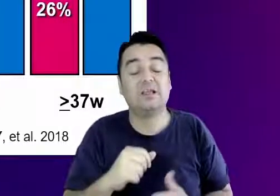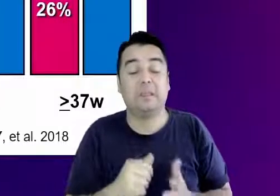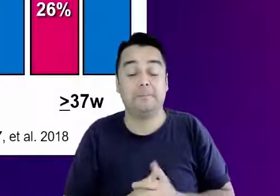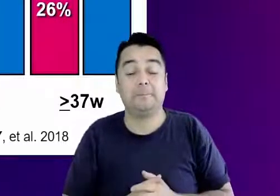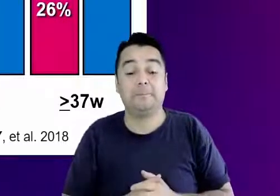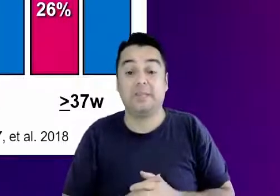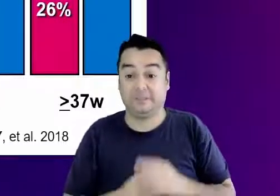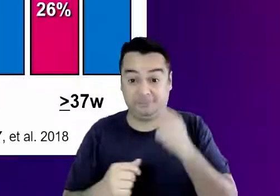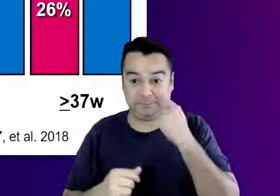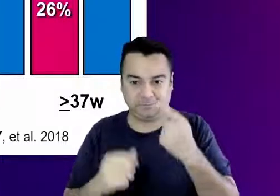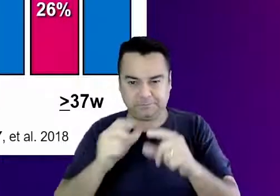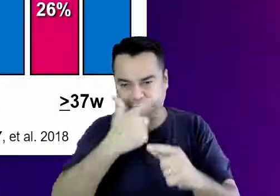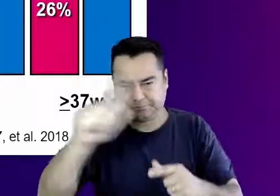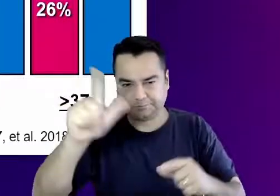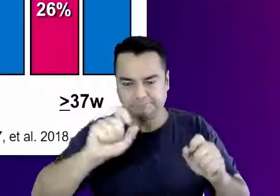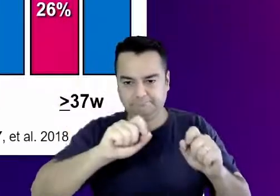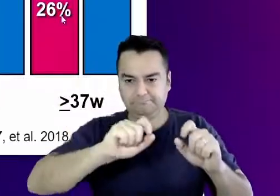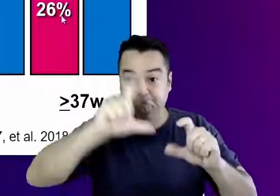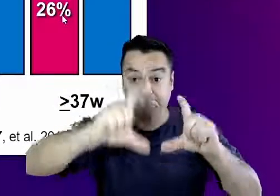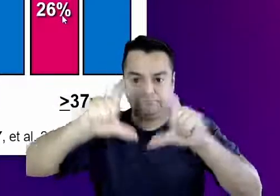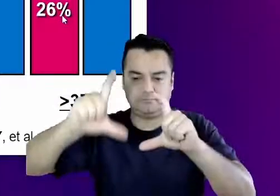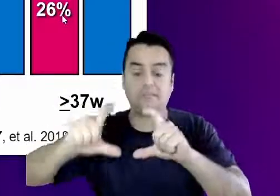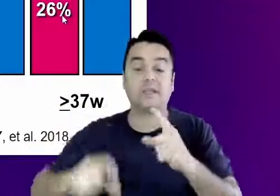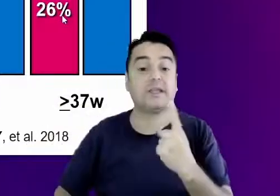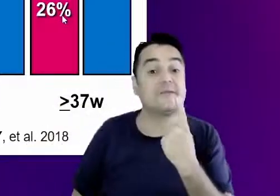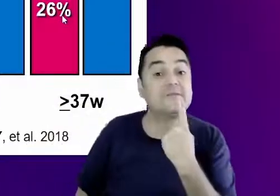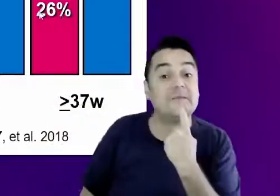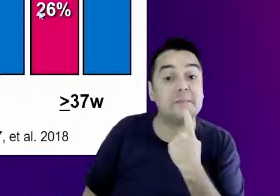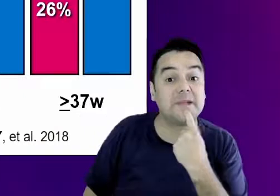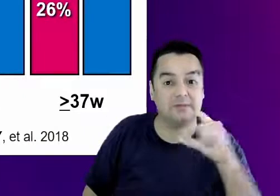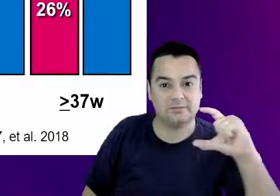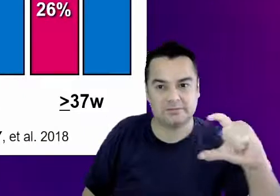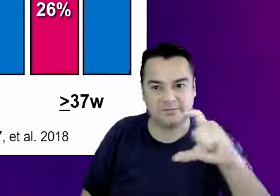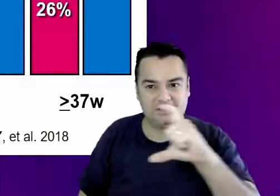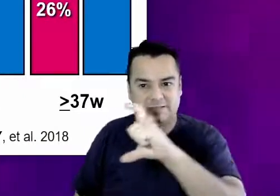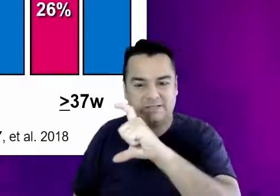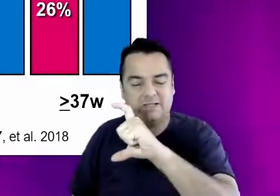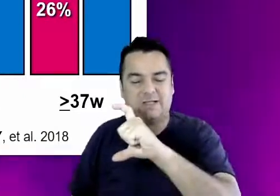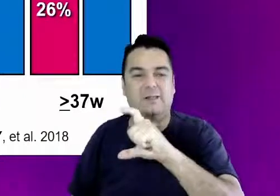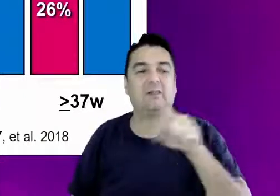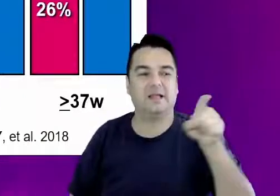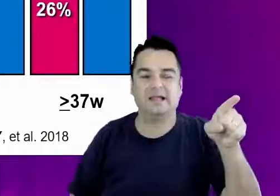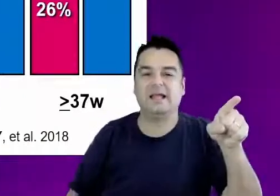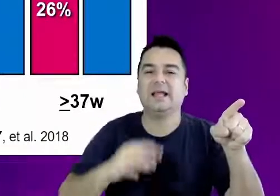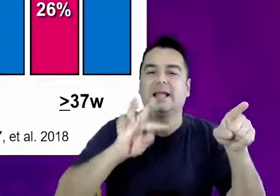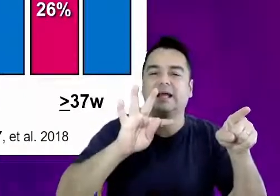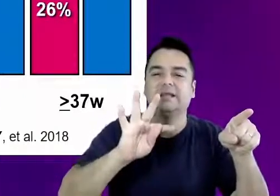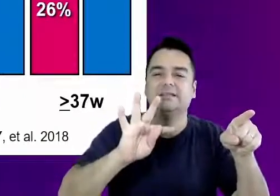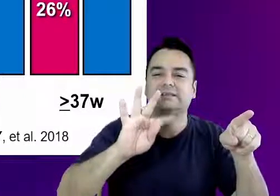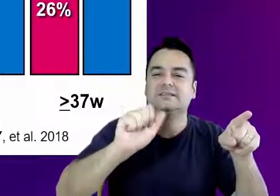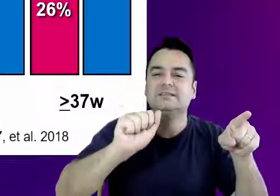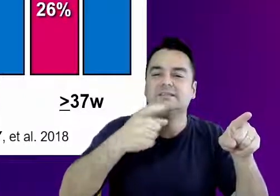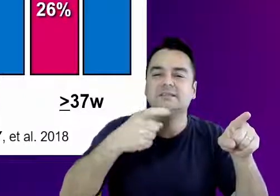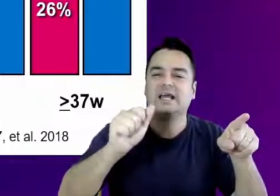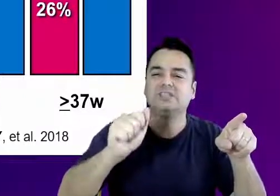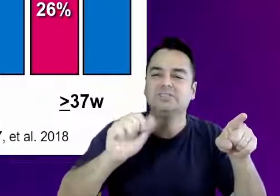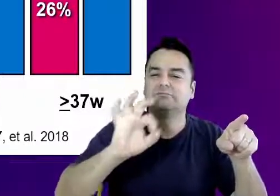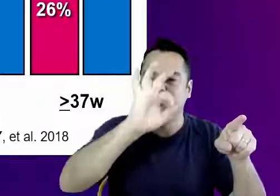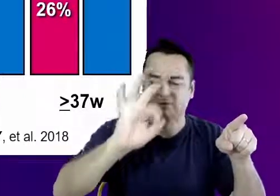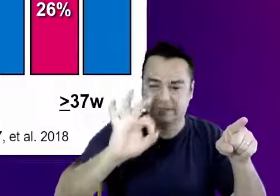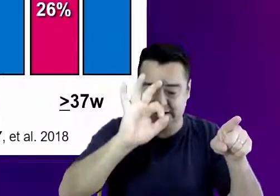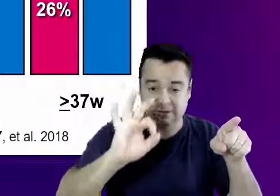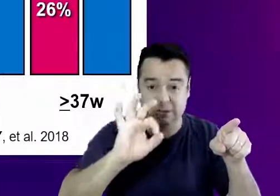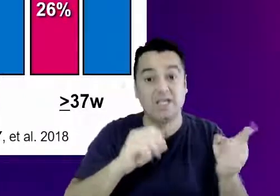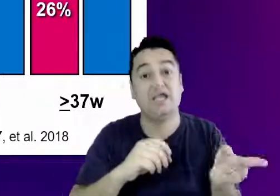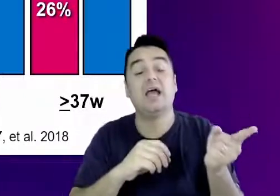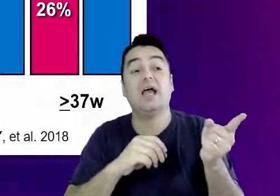clara, em vermelho, a taxa de detecção de pré-eclâmpsia utilizando história materna somente, em azul é utilizando